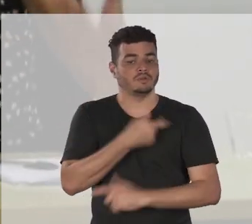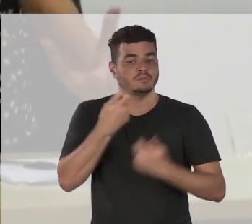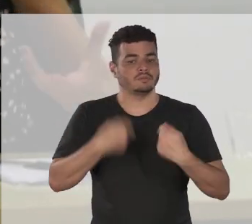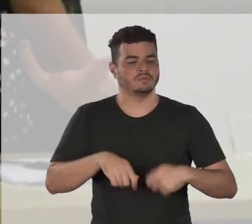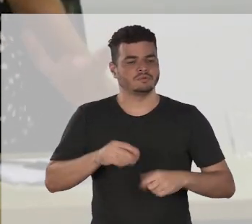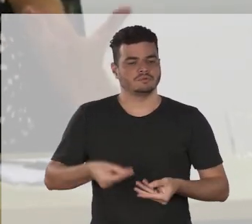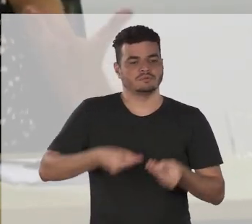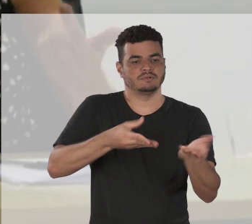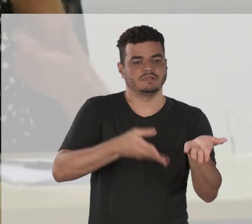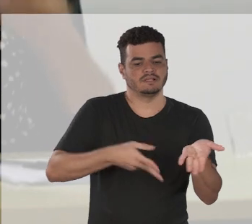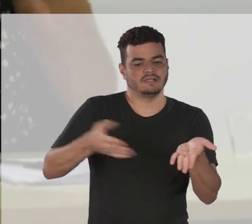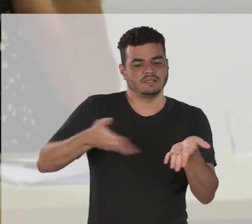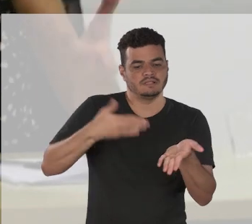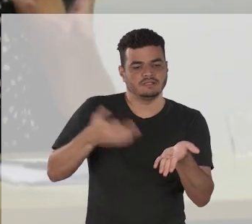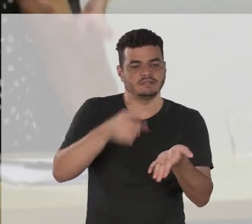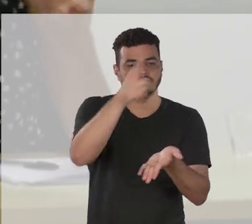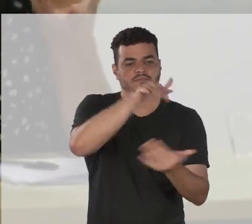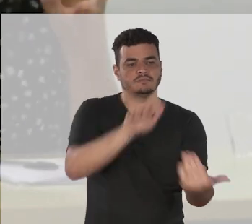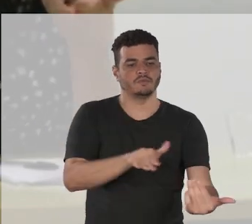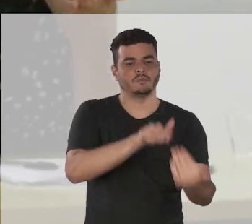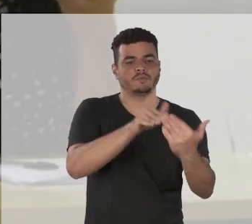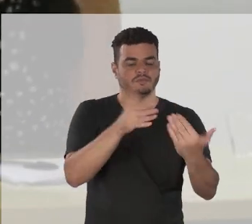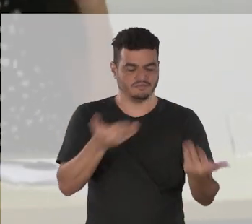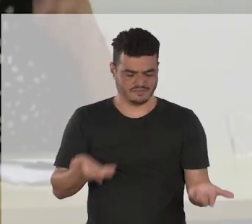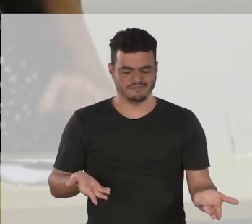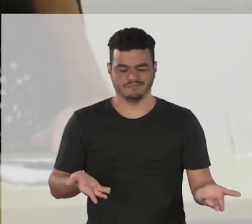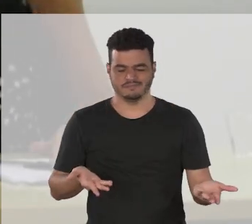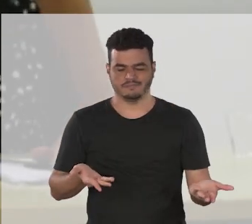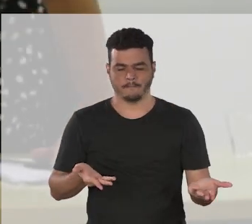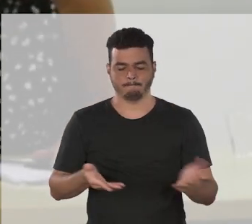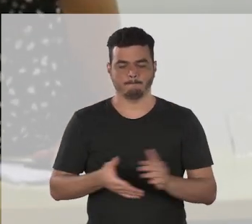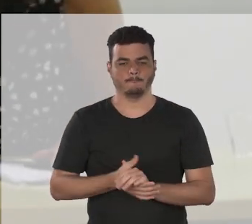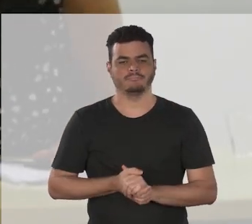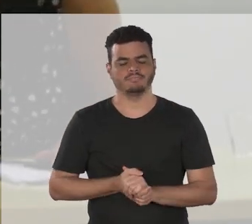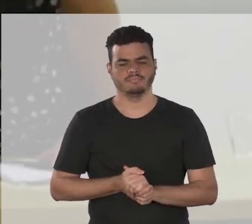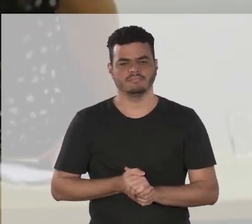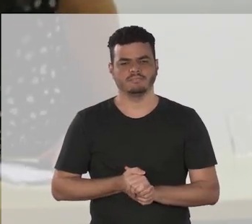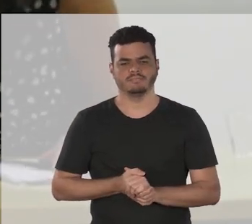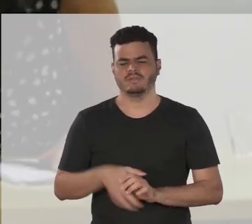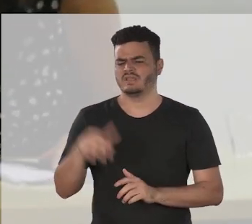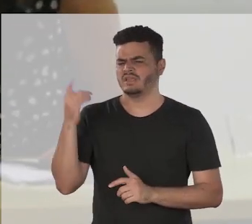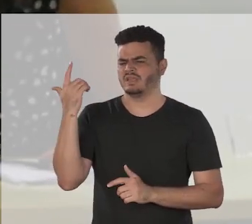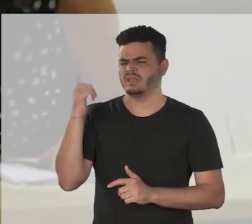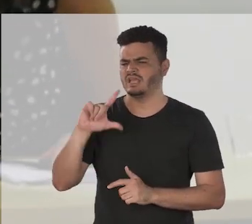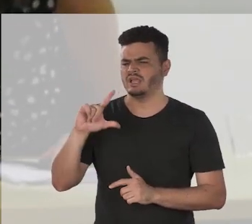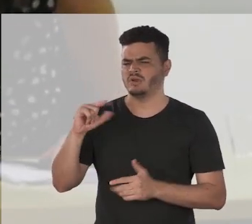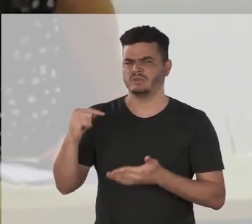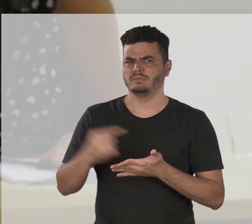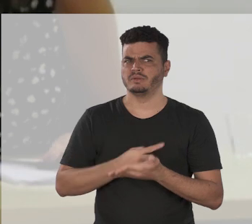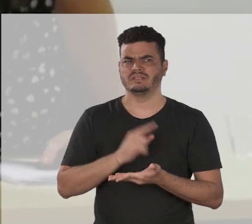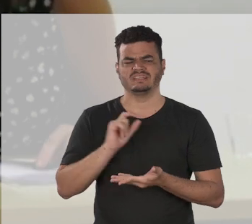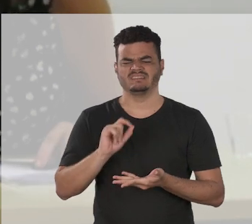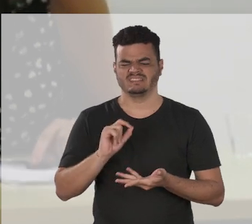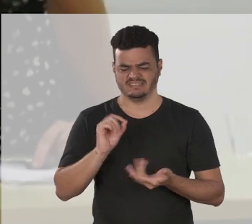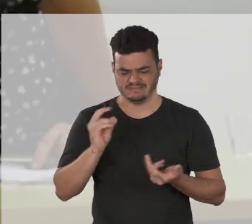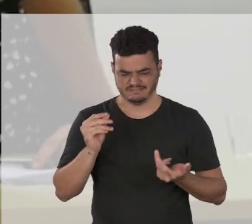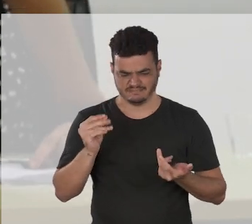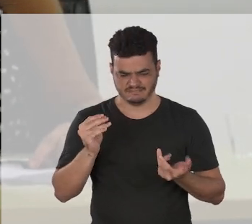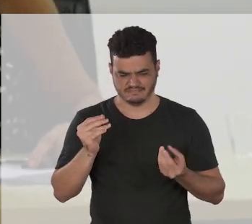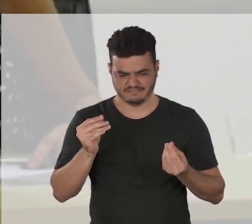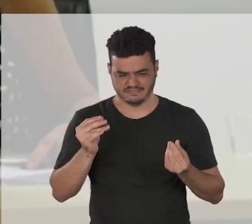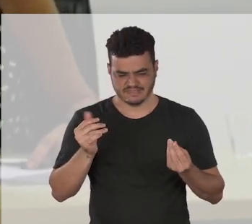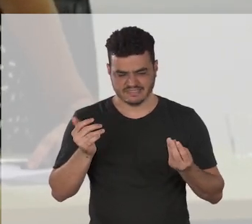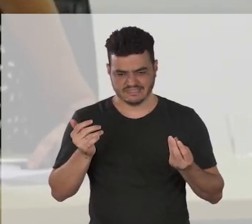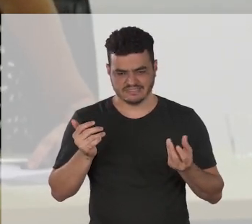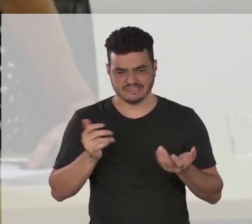gosta, oferecer outra coisa, até que um livro seguramente, algum livro, e acontece. Então, e outro da imagem era o